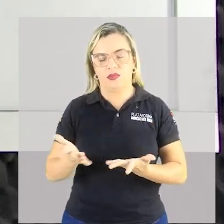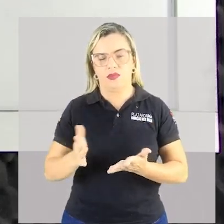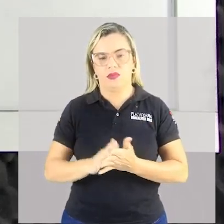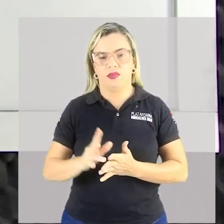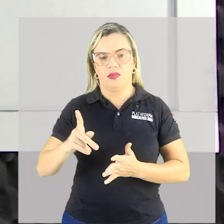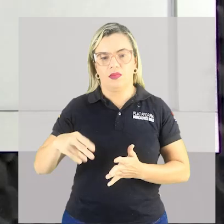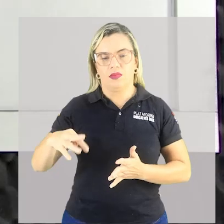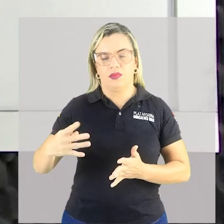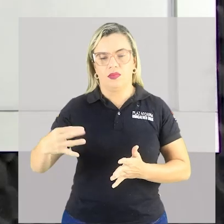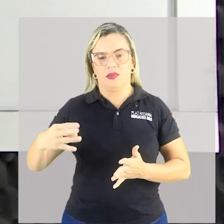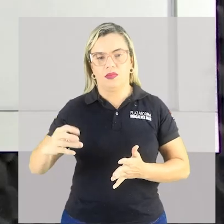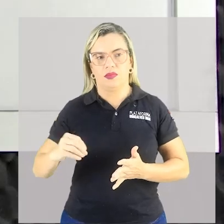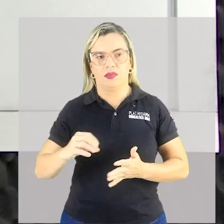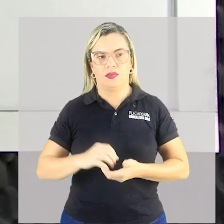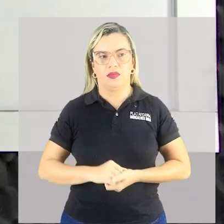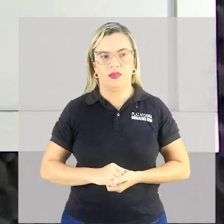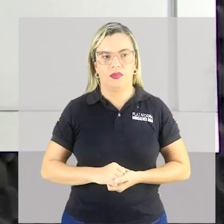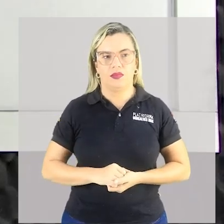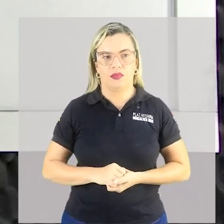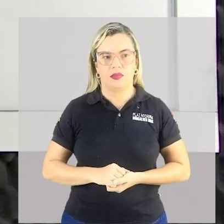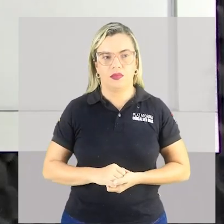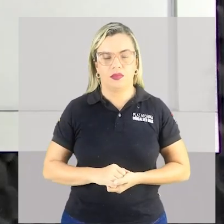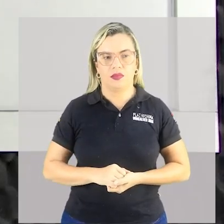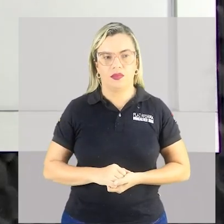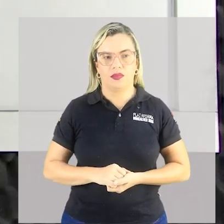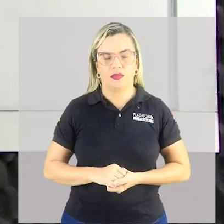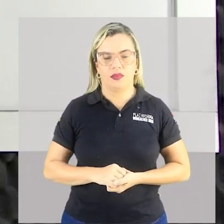eu vou dizer que 32